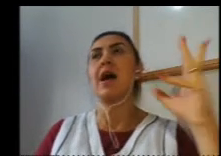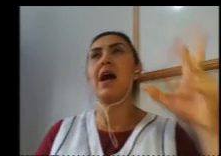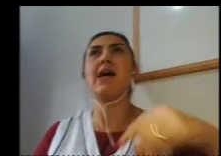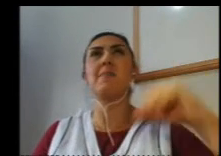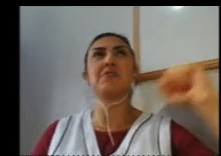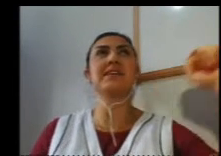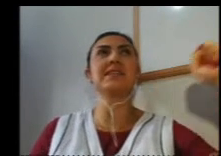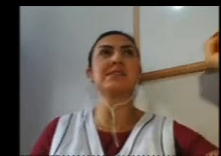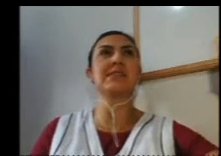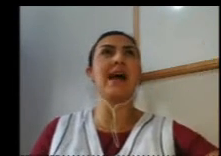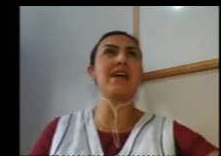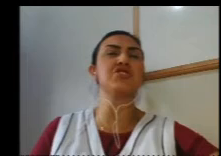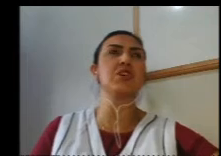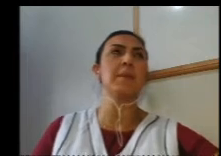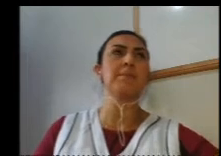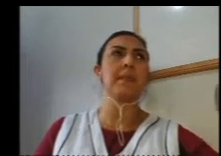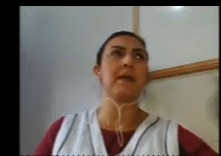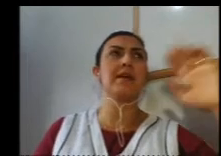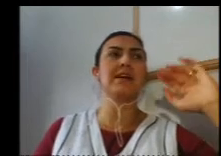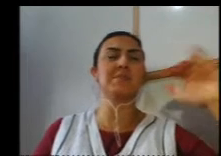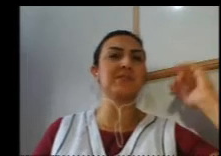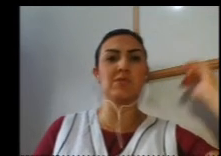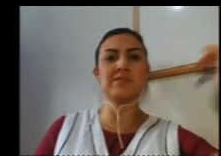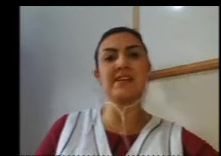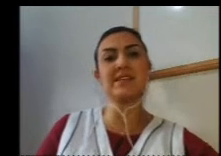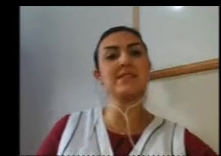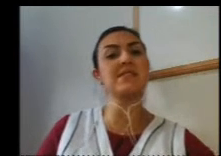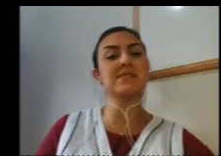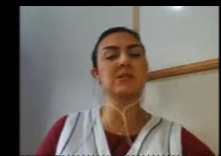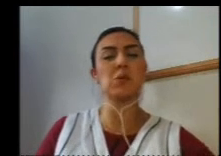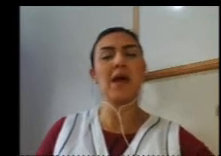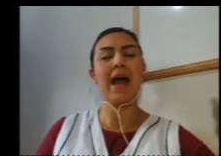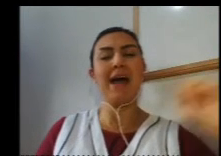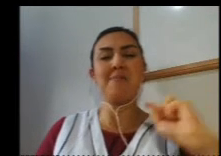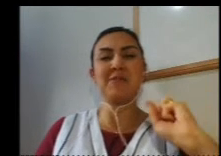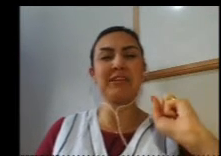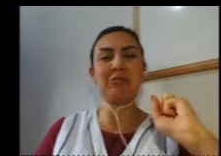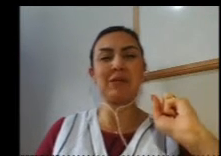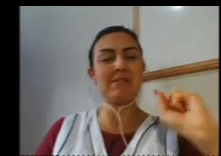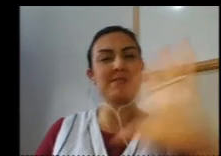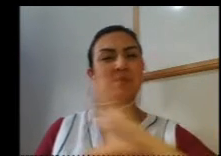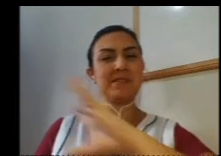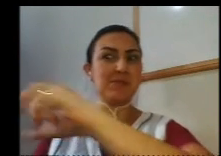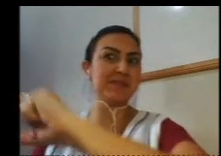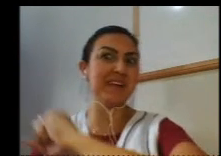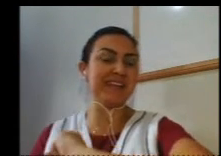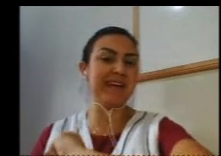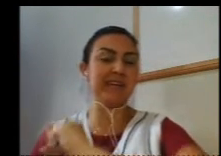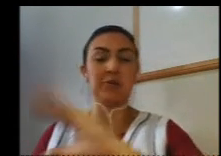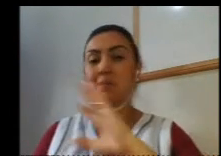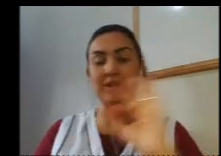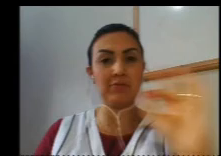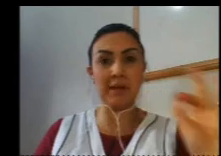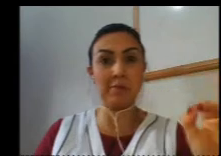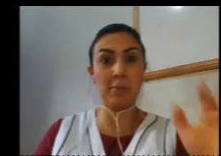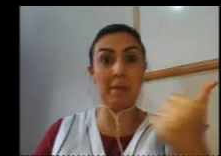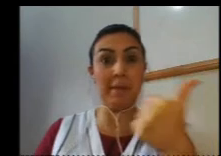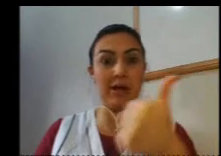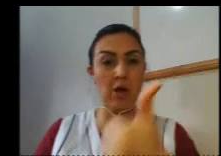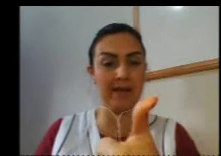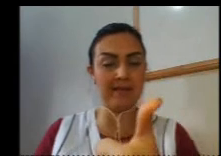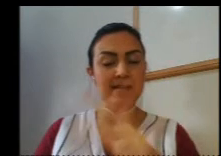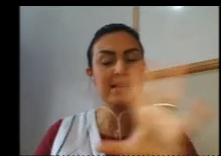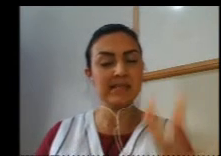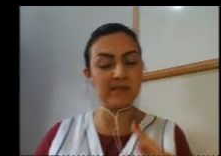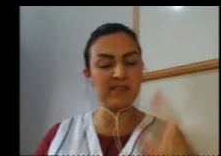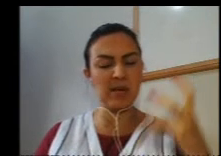né? Ah, porque na cidade as pessoas fazem isso. Ah, porque no campo as pessoas fazem aquilo. Não tem problema,